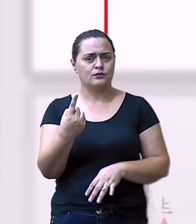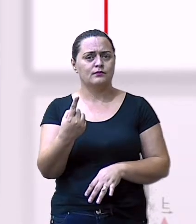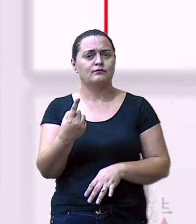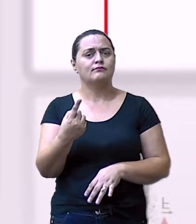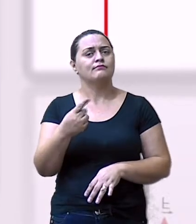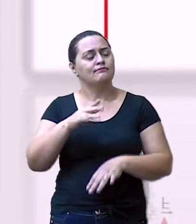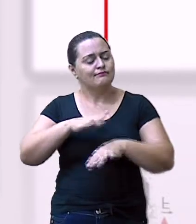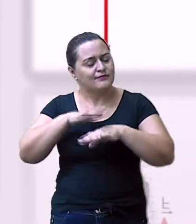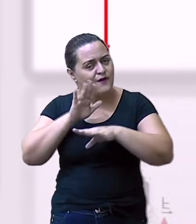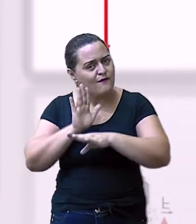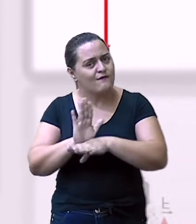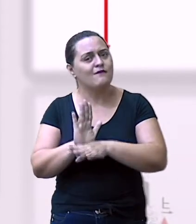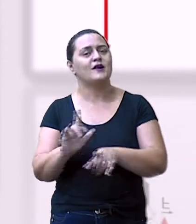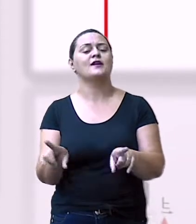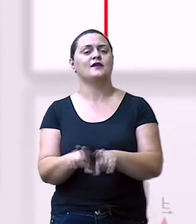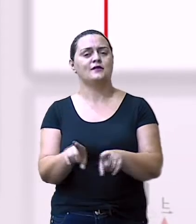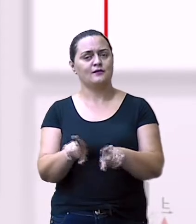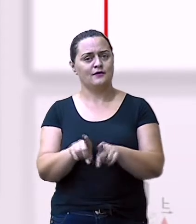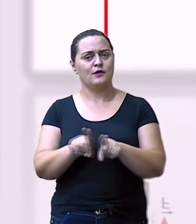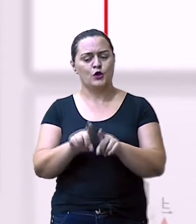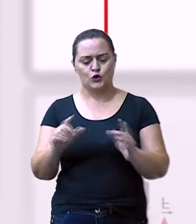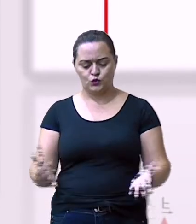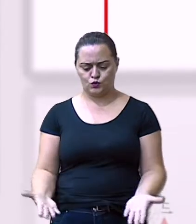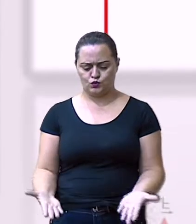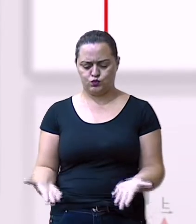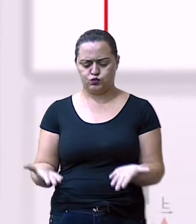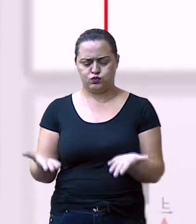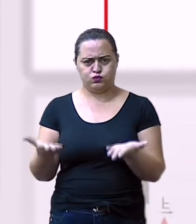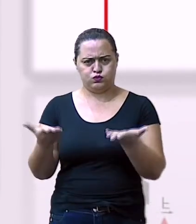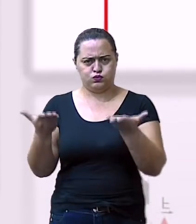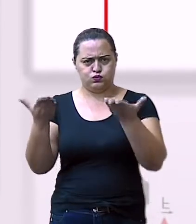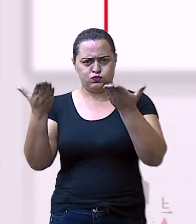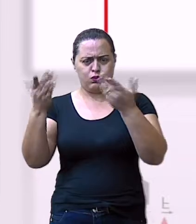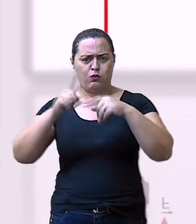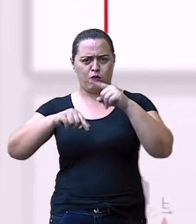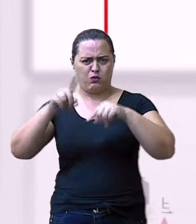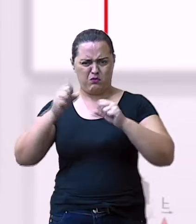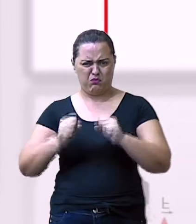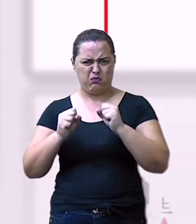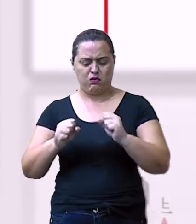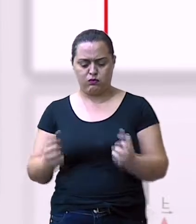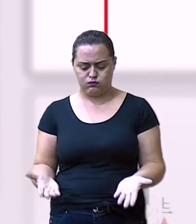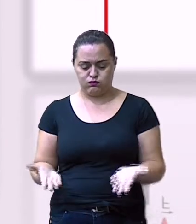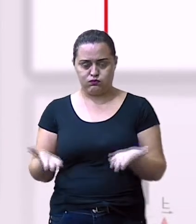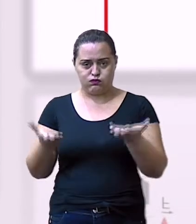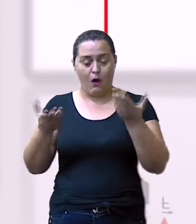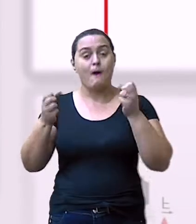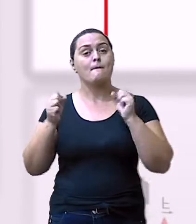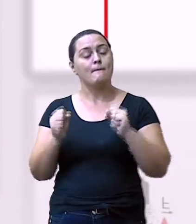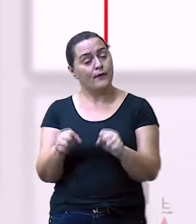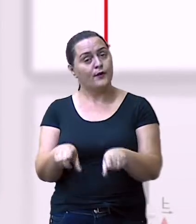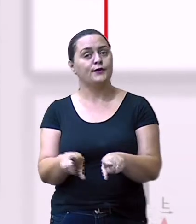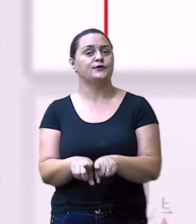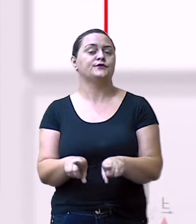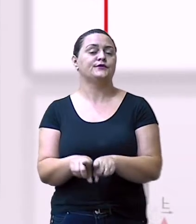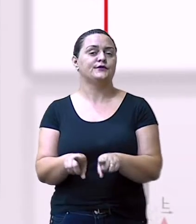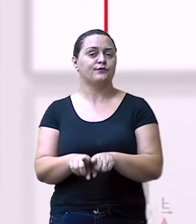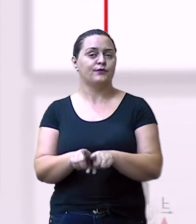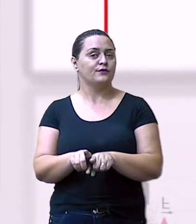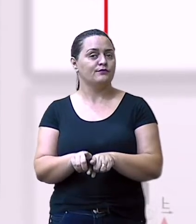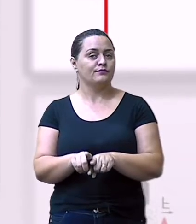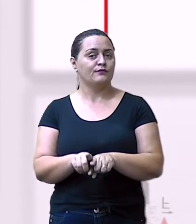mudar a direção de ampliação de uma força, ampliar essa força, isso torna mais